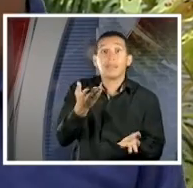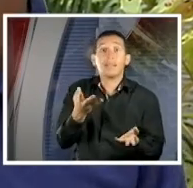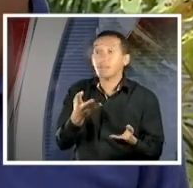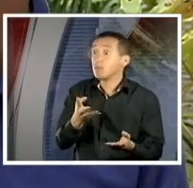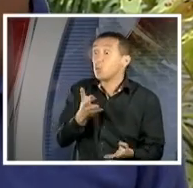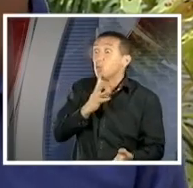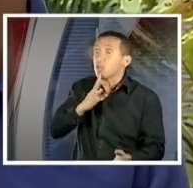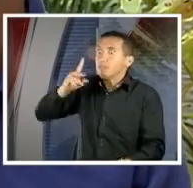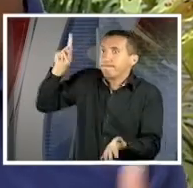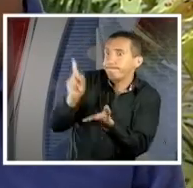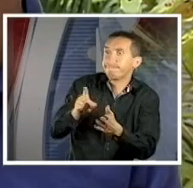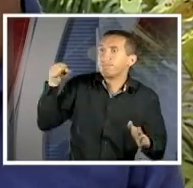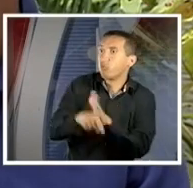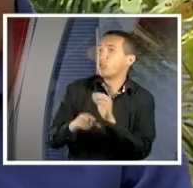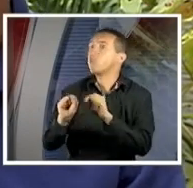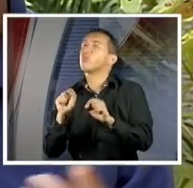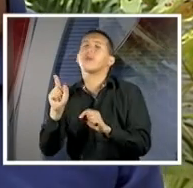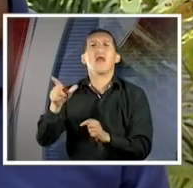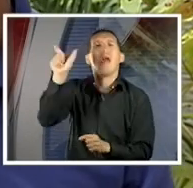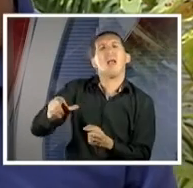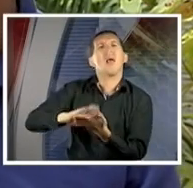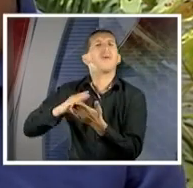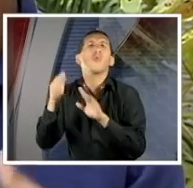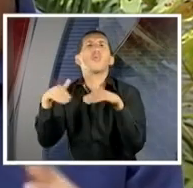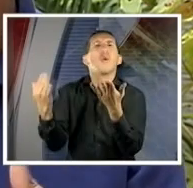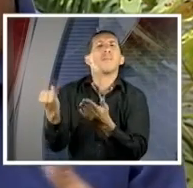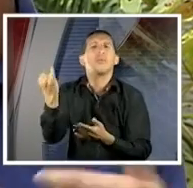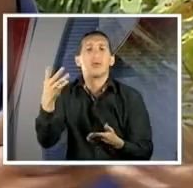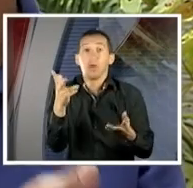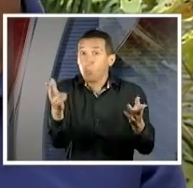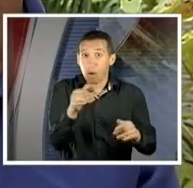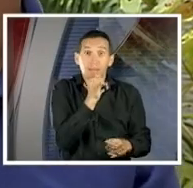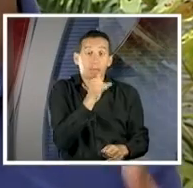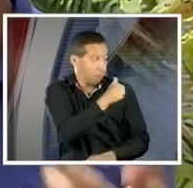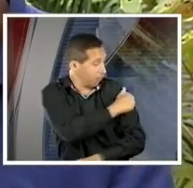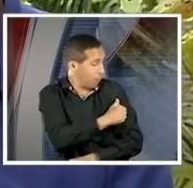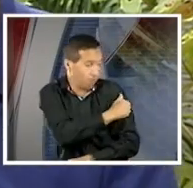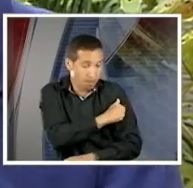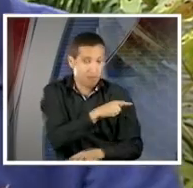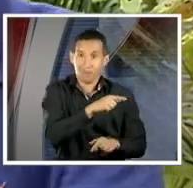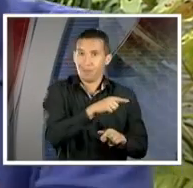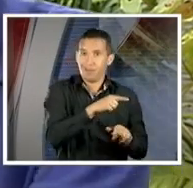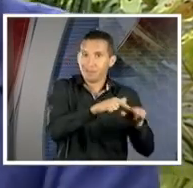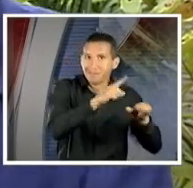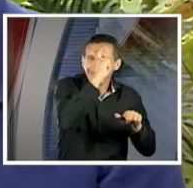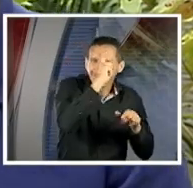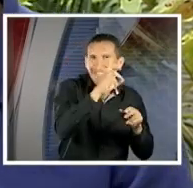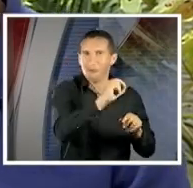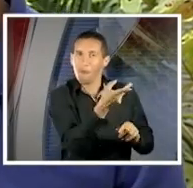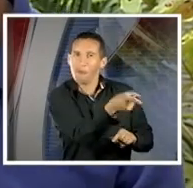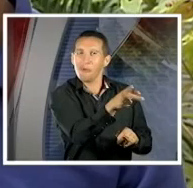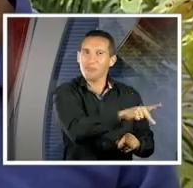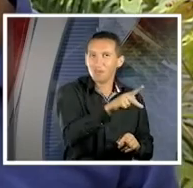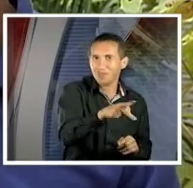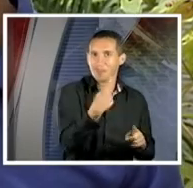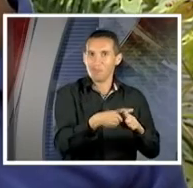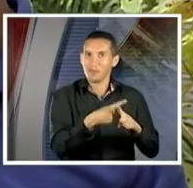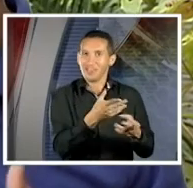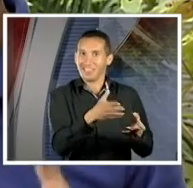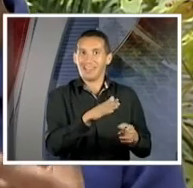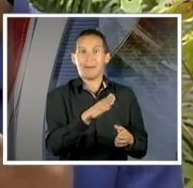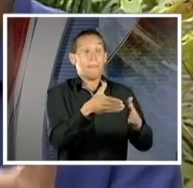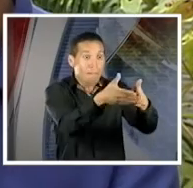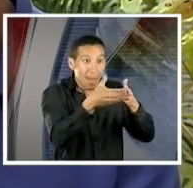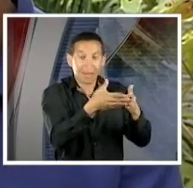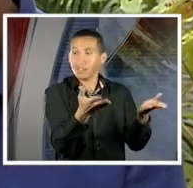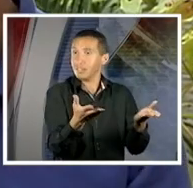reconhecimento social da sociedade, né? Não carrega esse reconhecimento que o enfermeiro, que o médico, que um professor tem, da sociedade